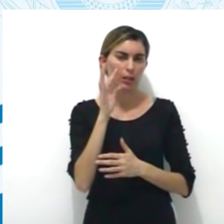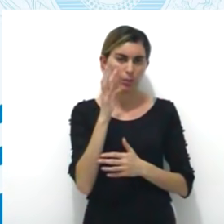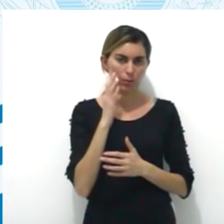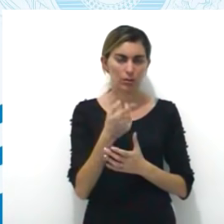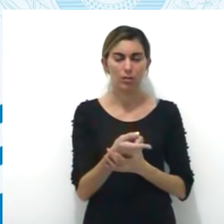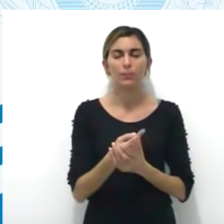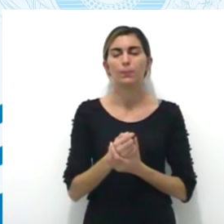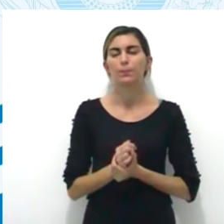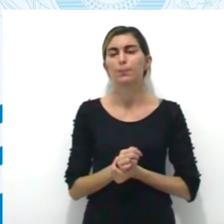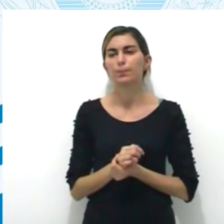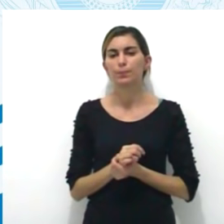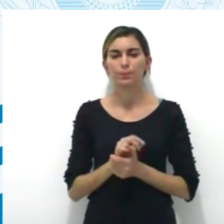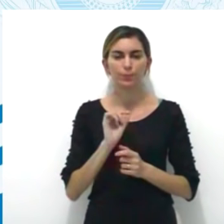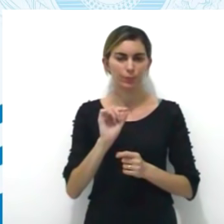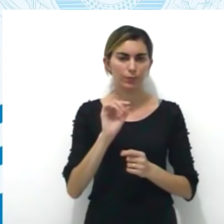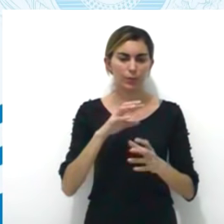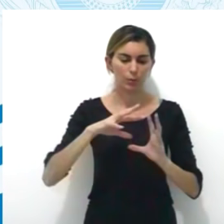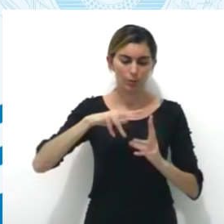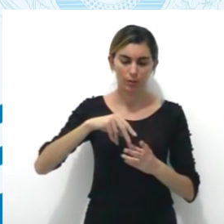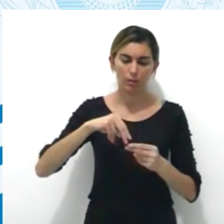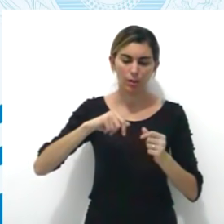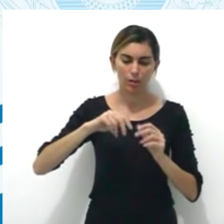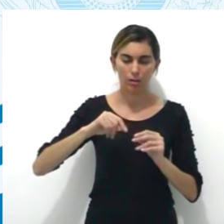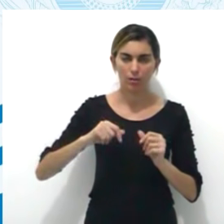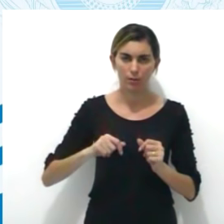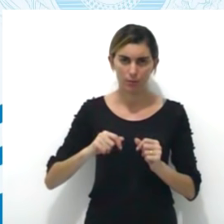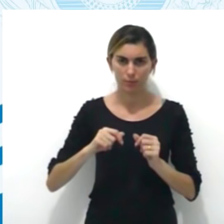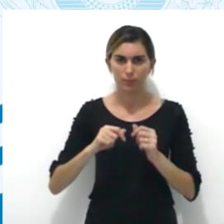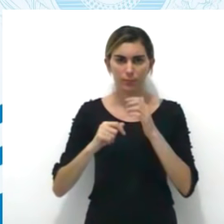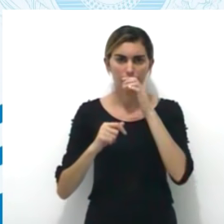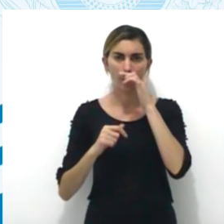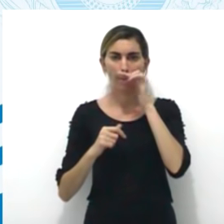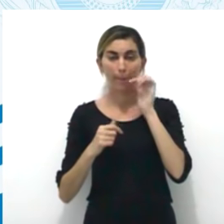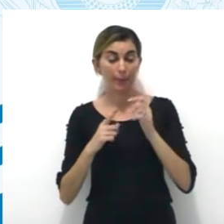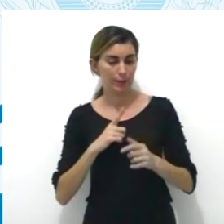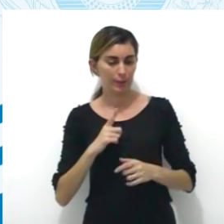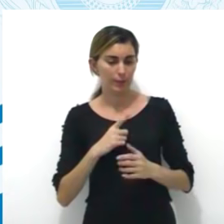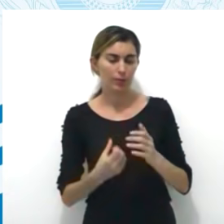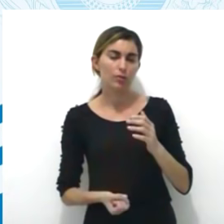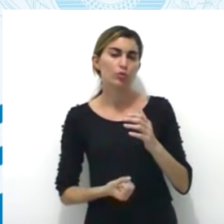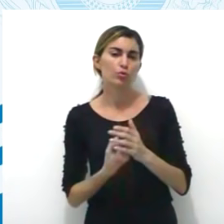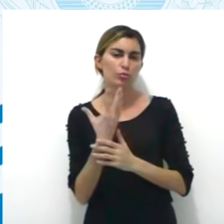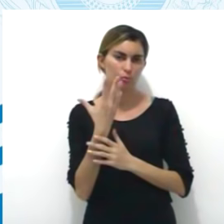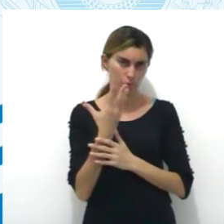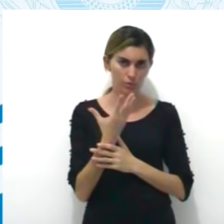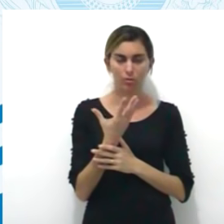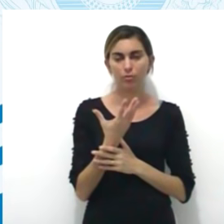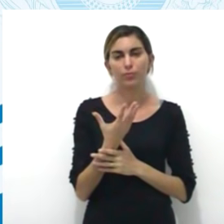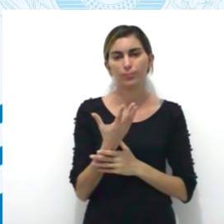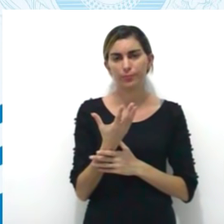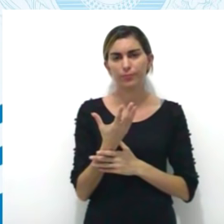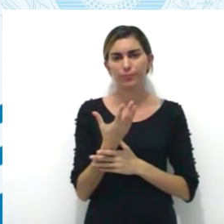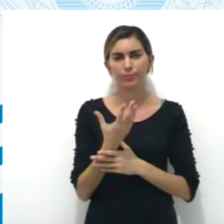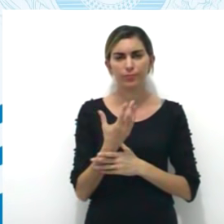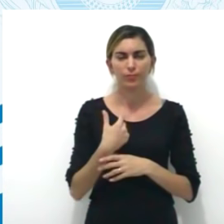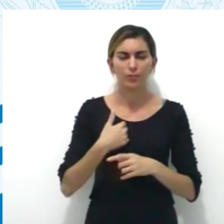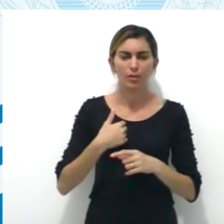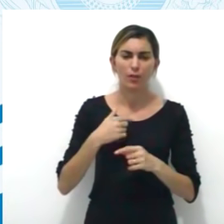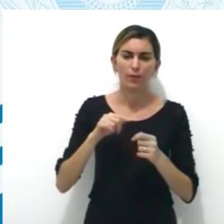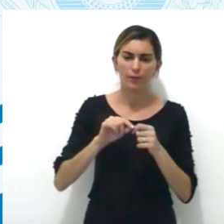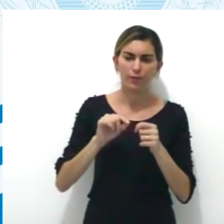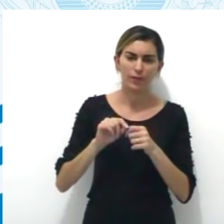a teoria de que a Terra tinha surgido